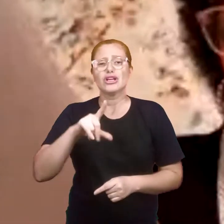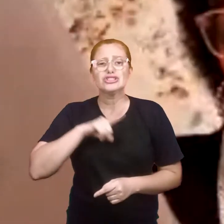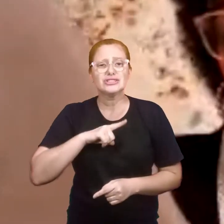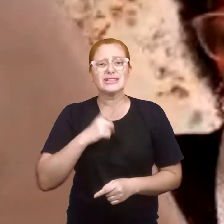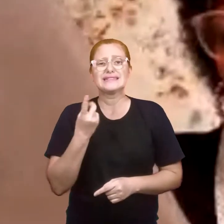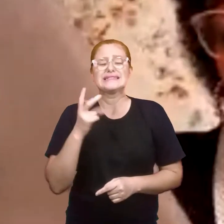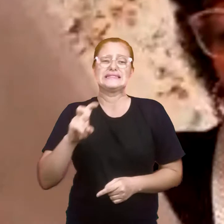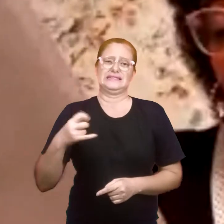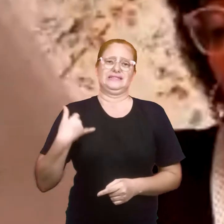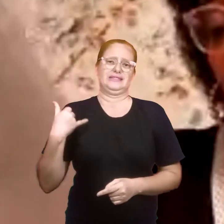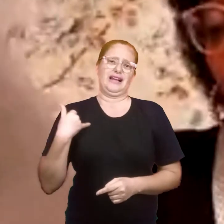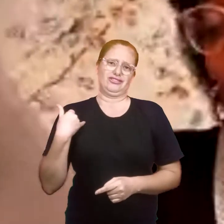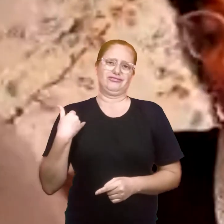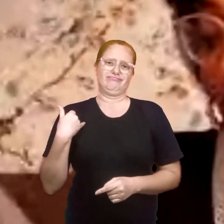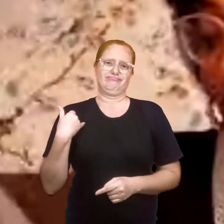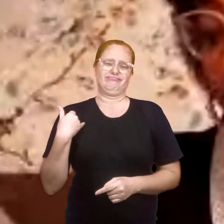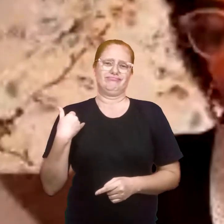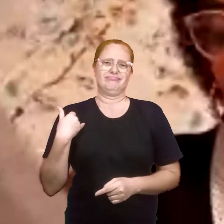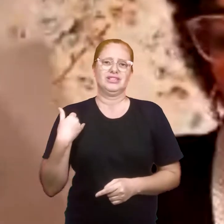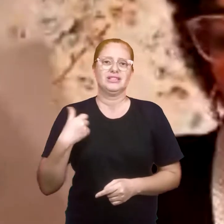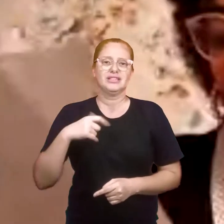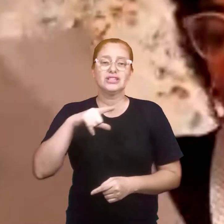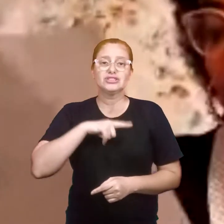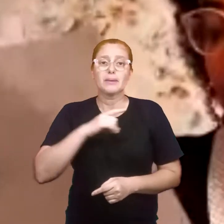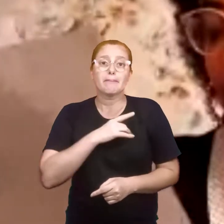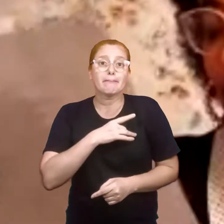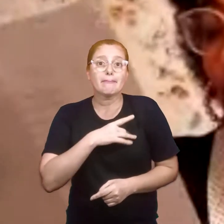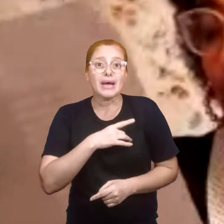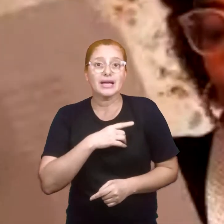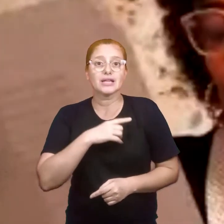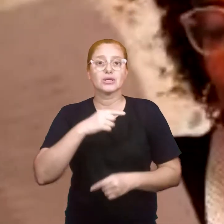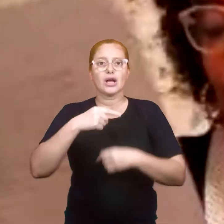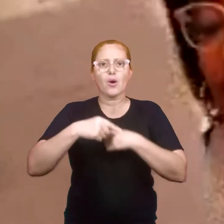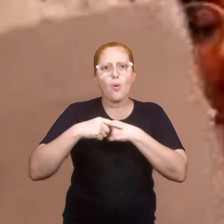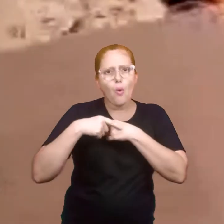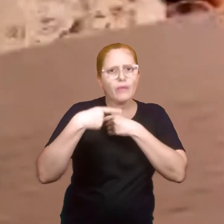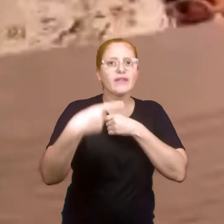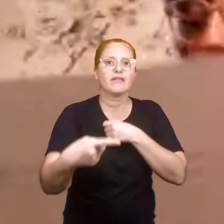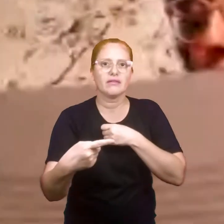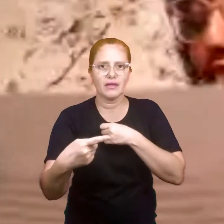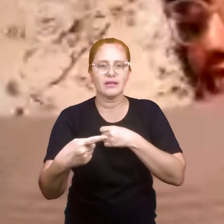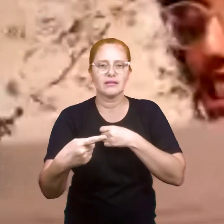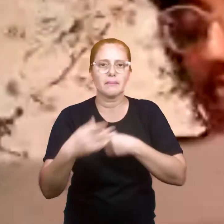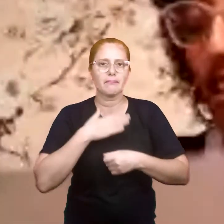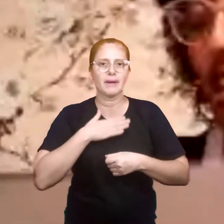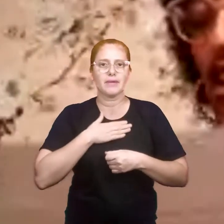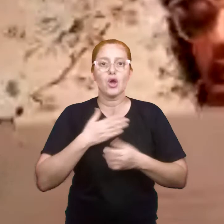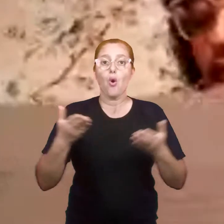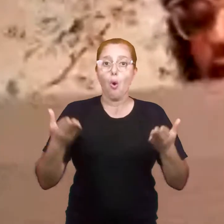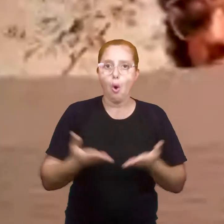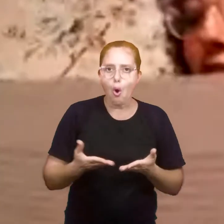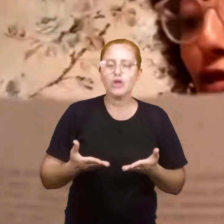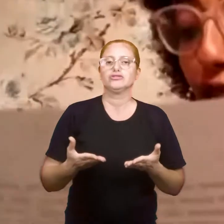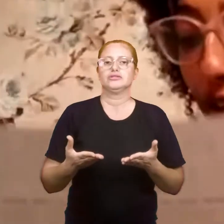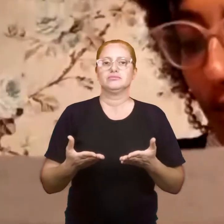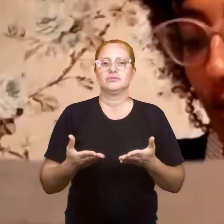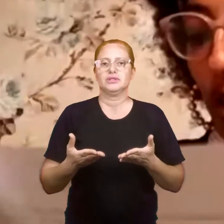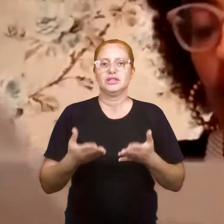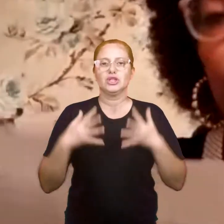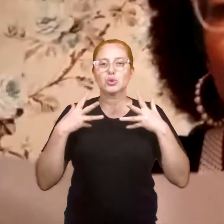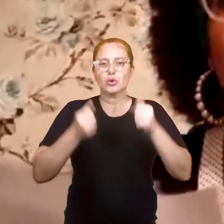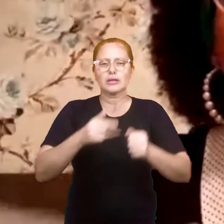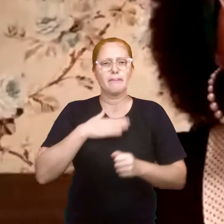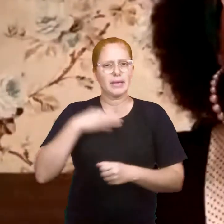época. Eu tive medo das consequências que aquilo podia me trazer, mas hoje em dia, diante de tudo que eu